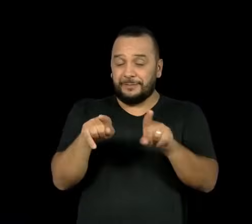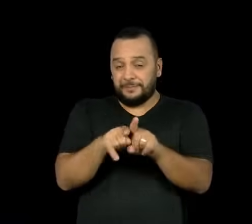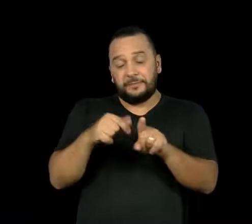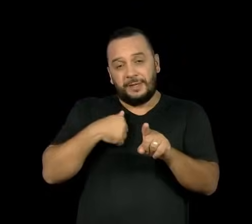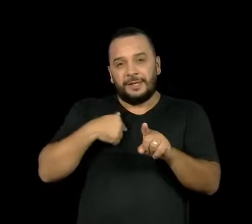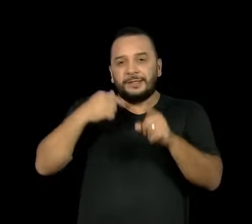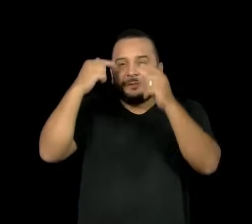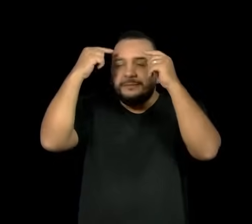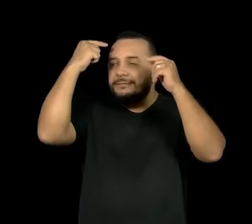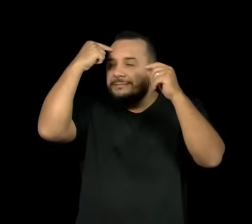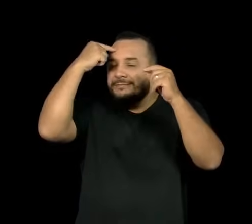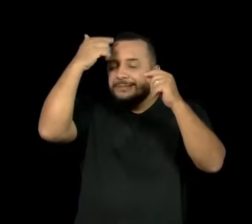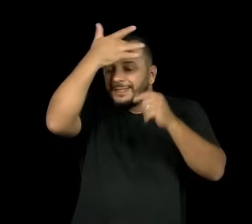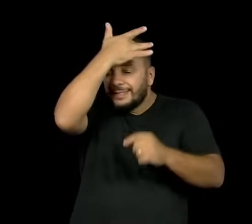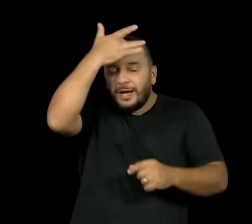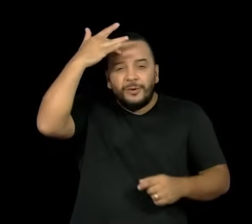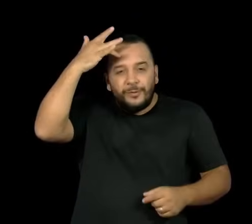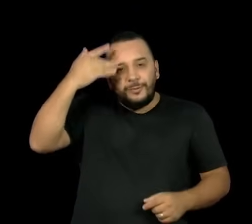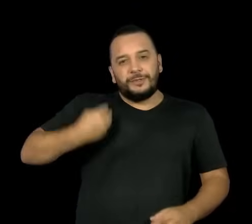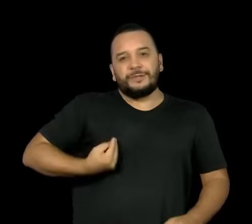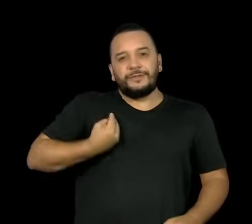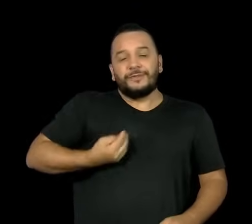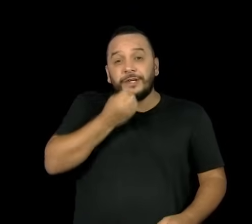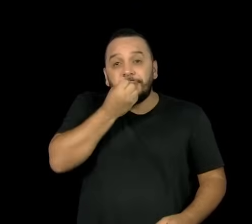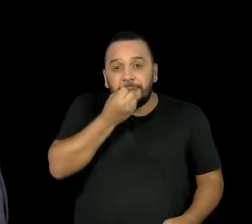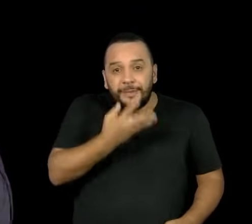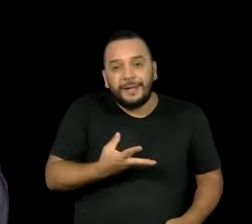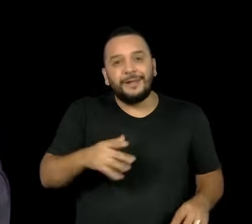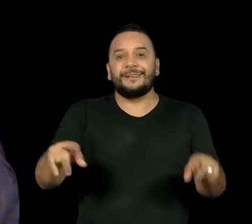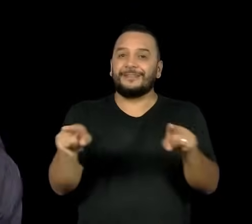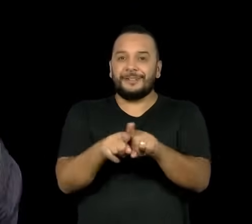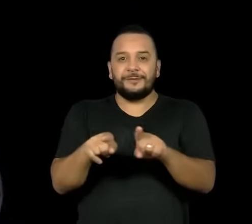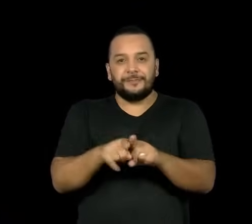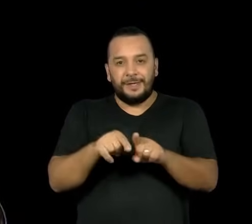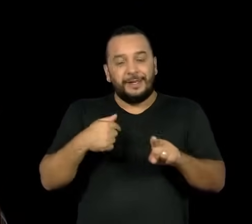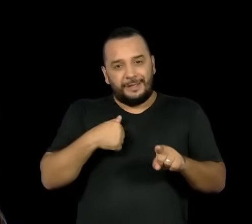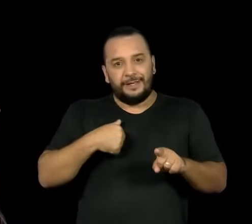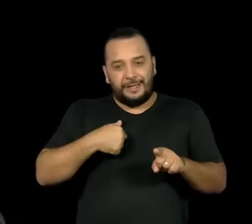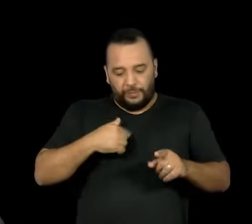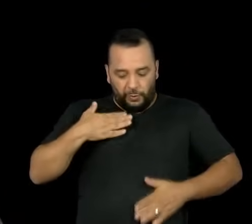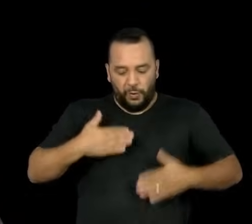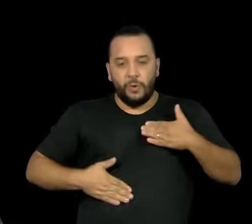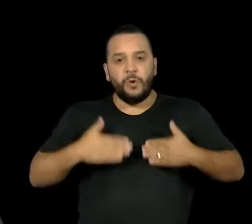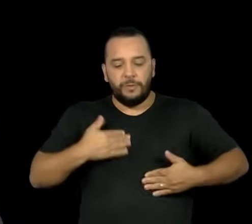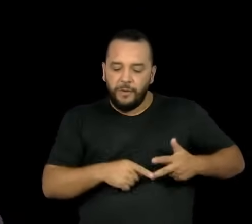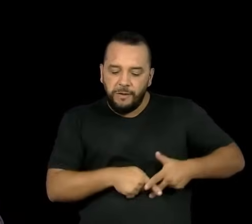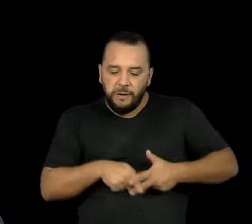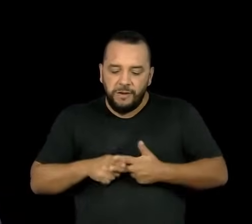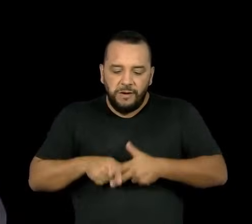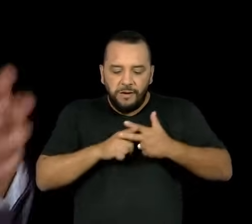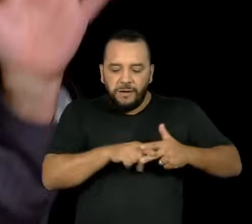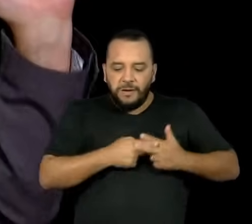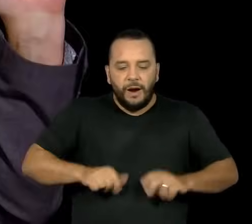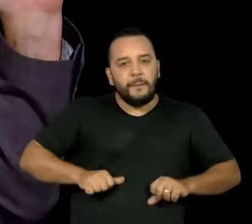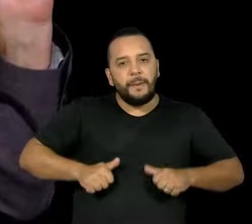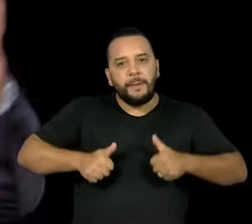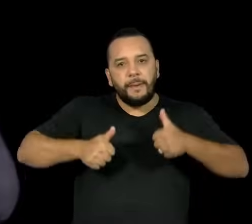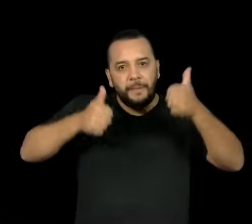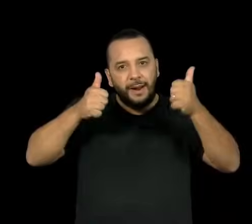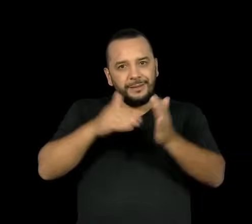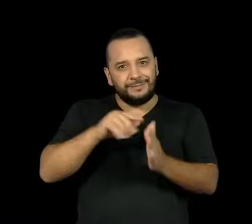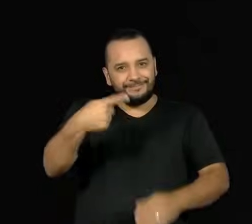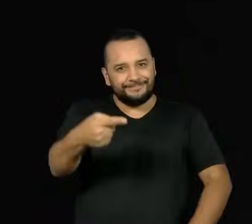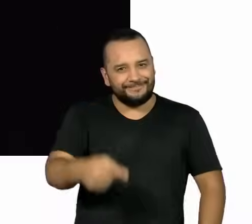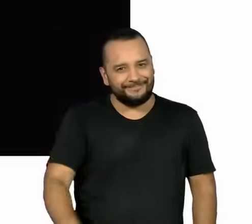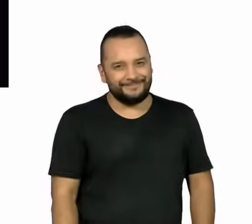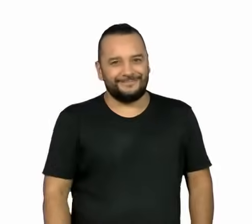saúde mental, do viver bem, do aperfeiçoar este corpinho aqui onde a gente vive. Até